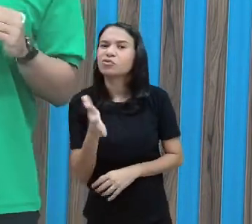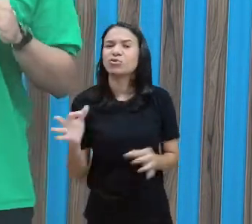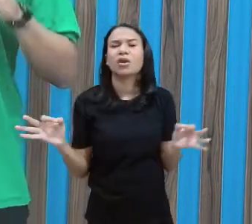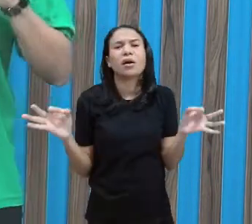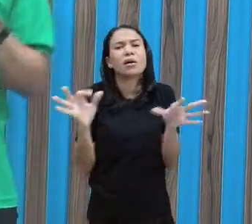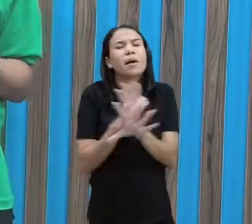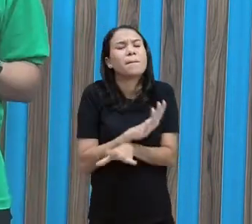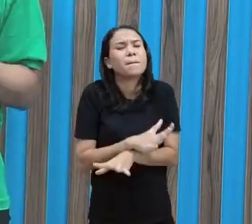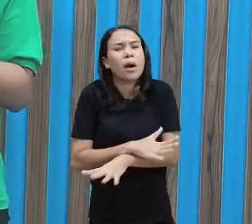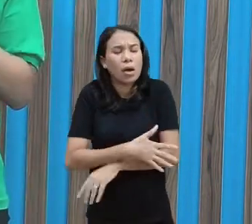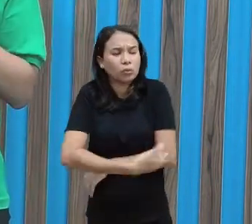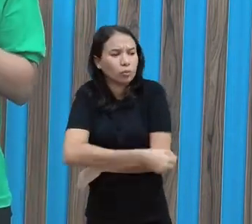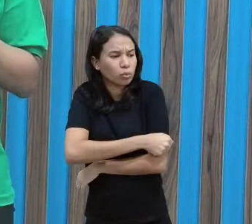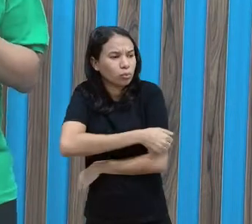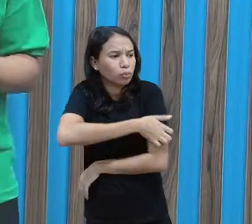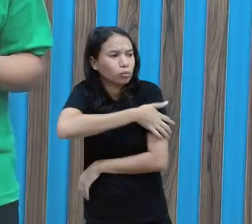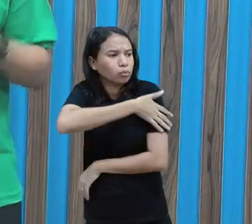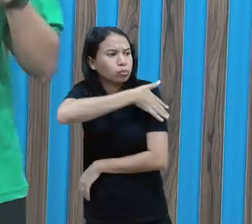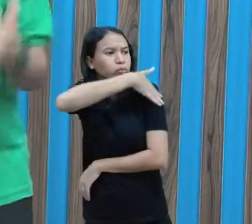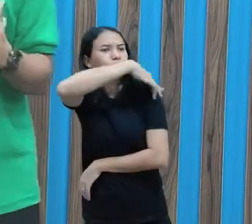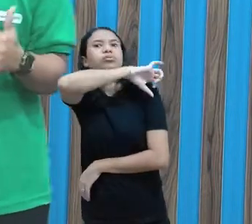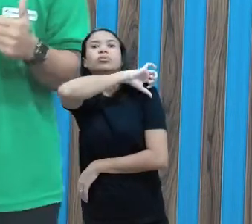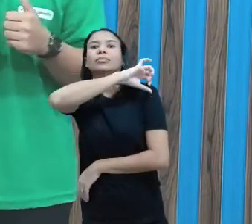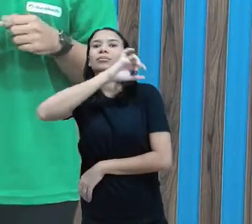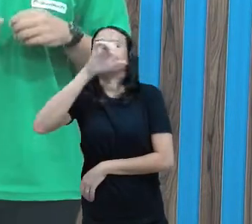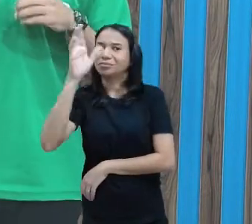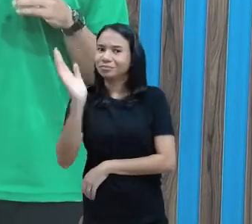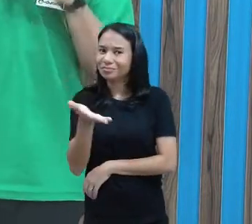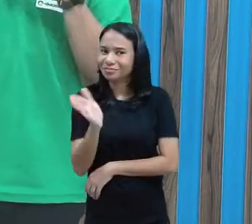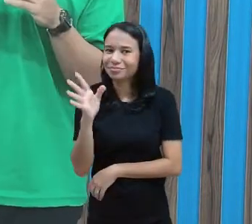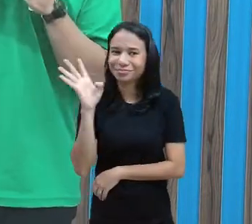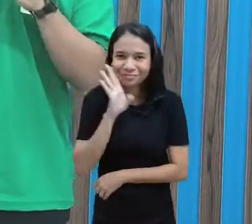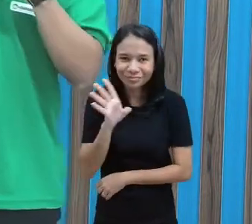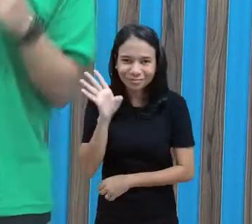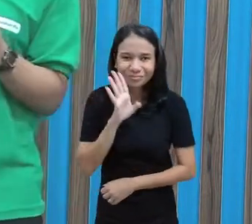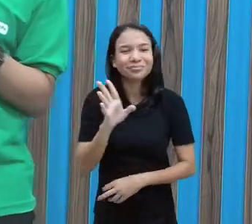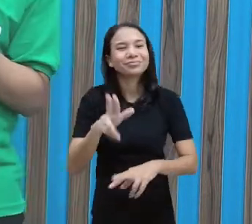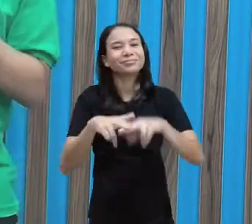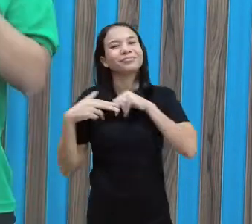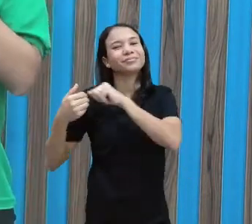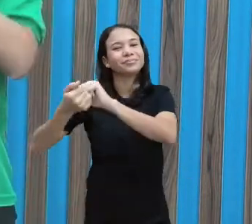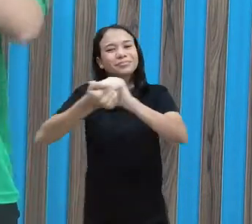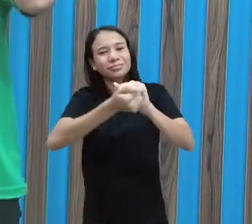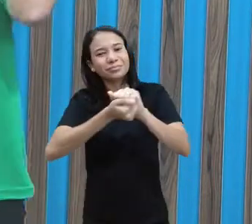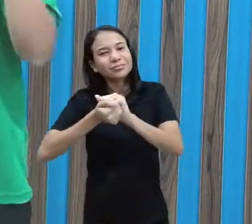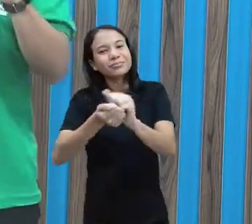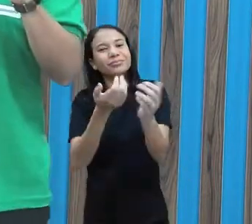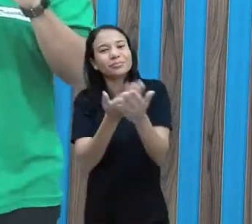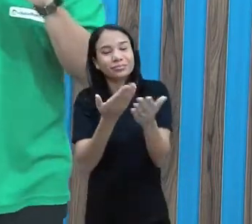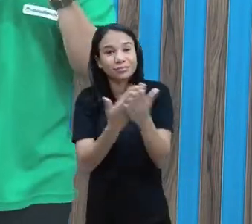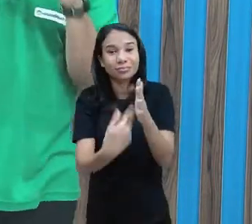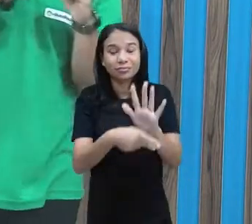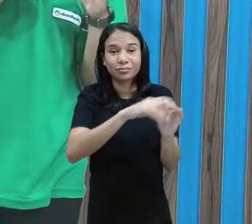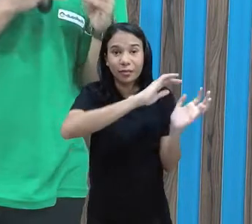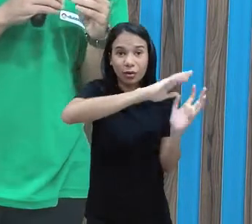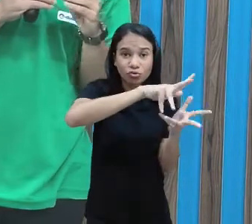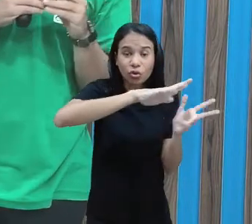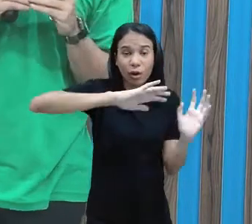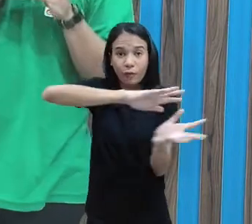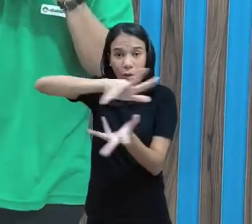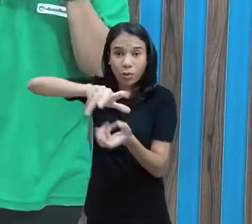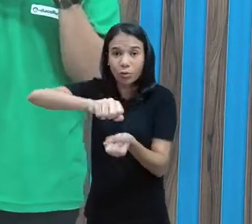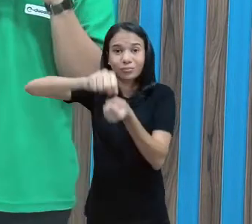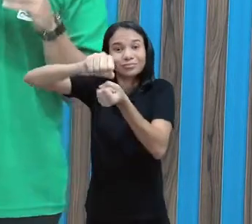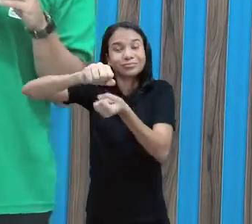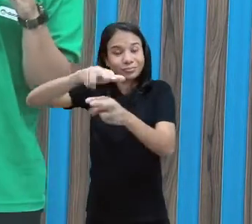terminando a trajetória do ensino fundamental. Que massa! Vamos juntos estudar Geografia e